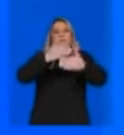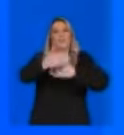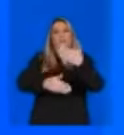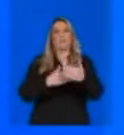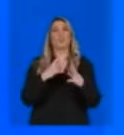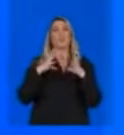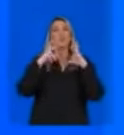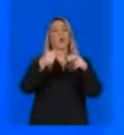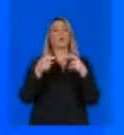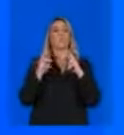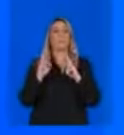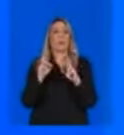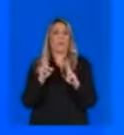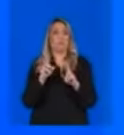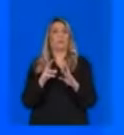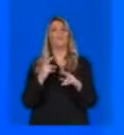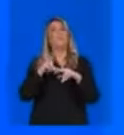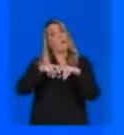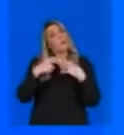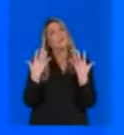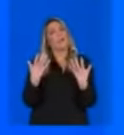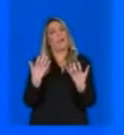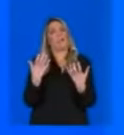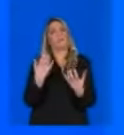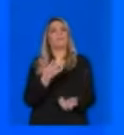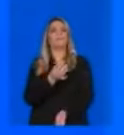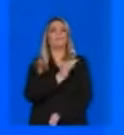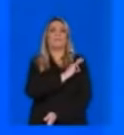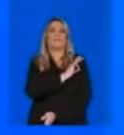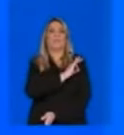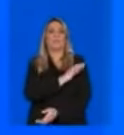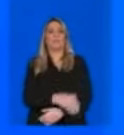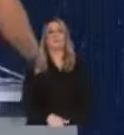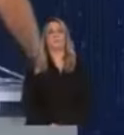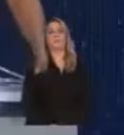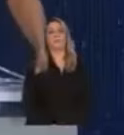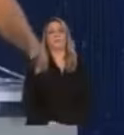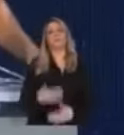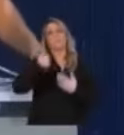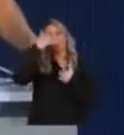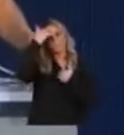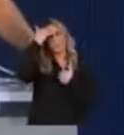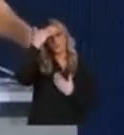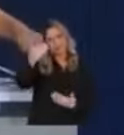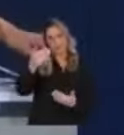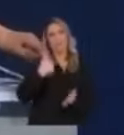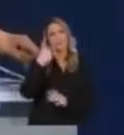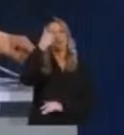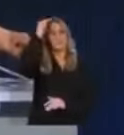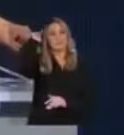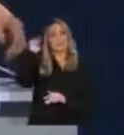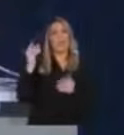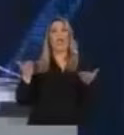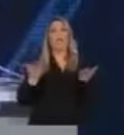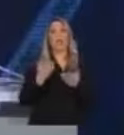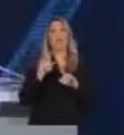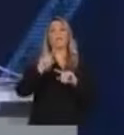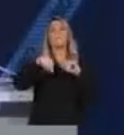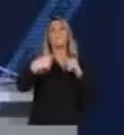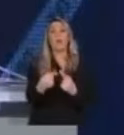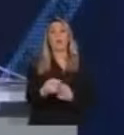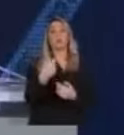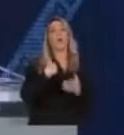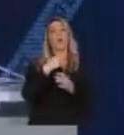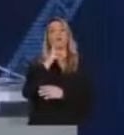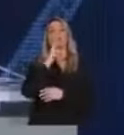a gente sonha para ele é por isso que eu quero ser prefeito do Rio de Janeiro obrigada a Carlos os vamos ao próximo